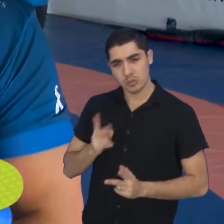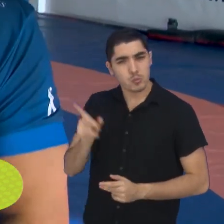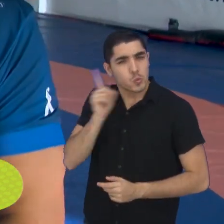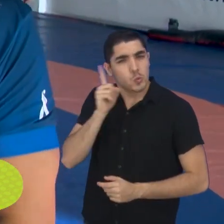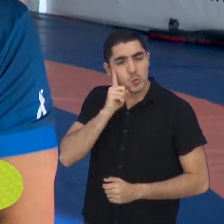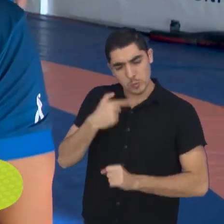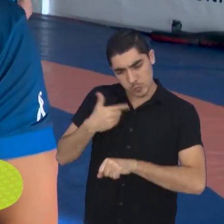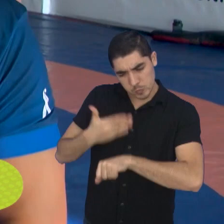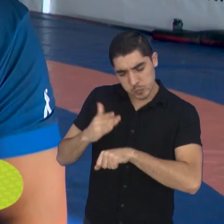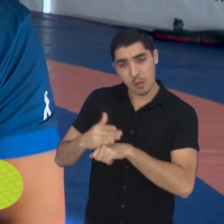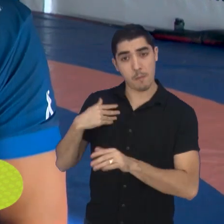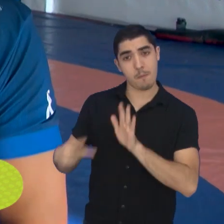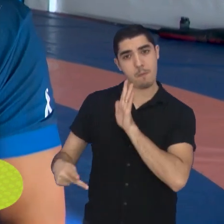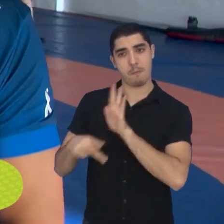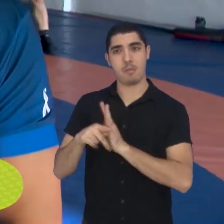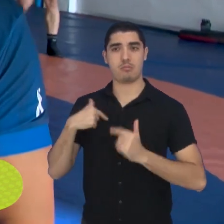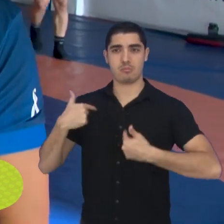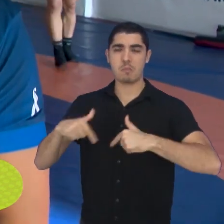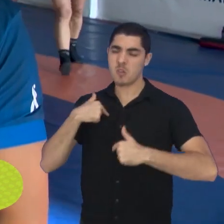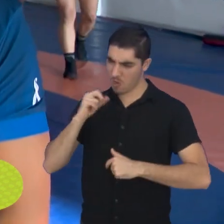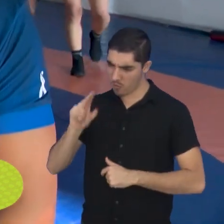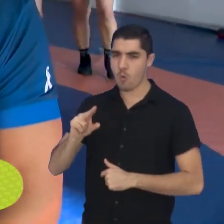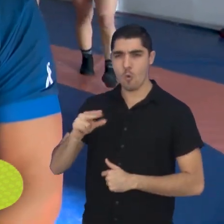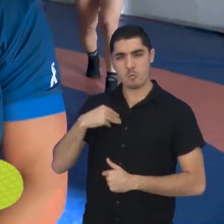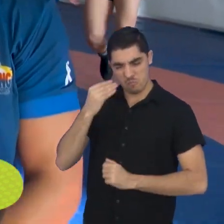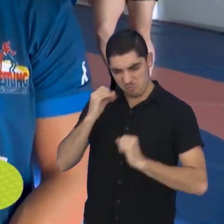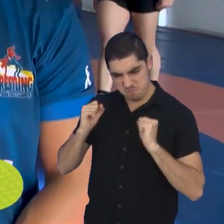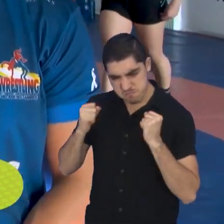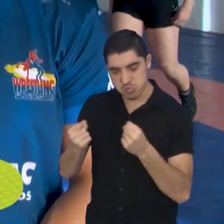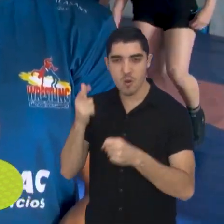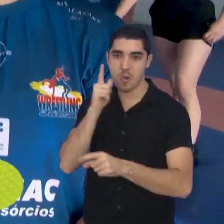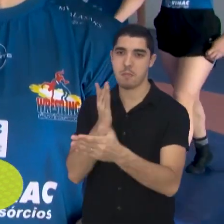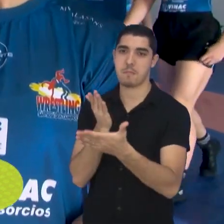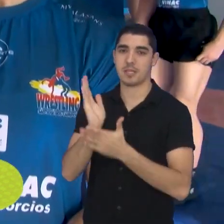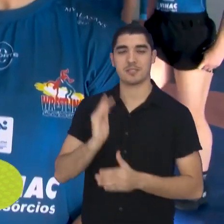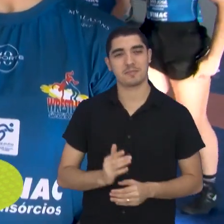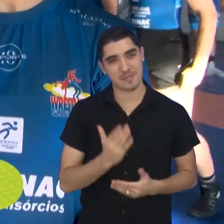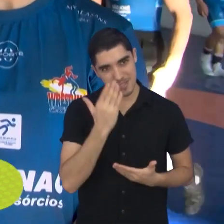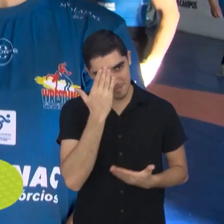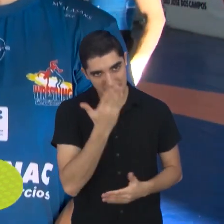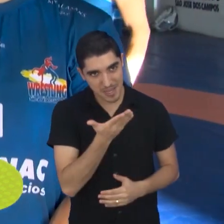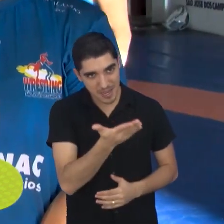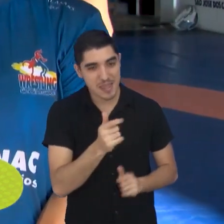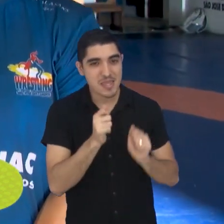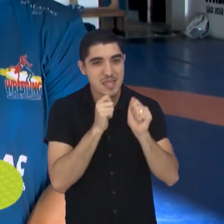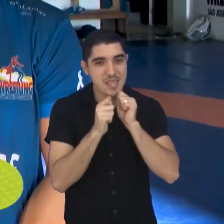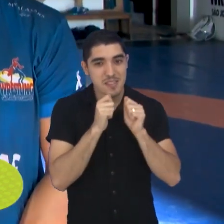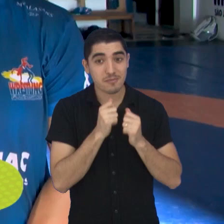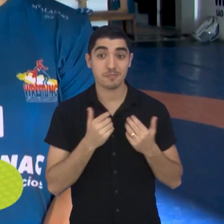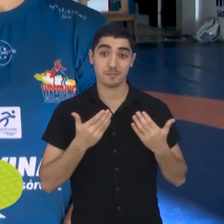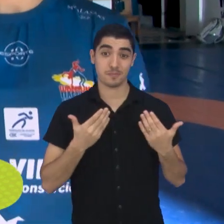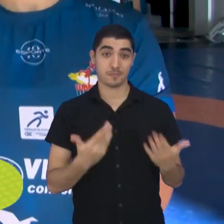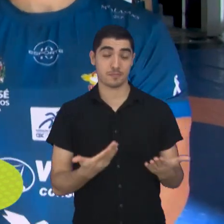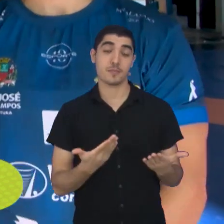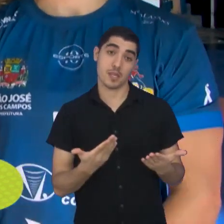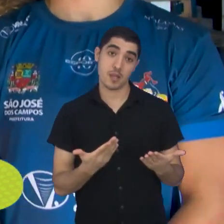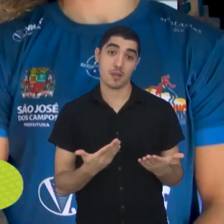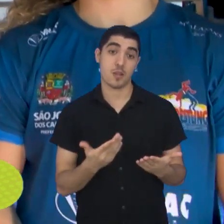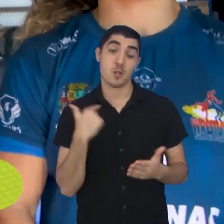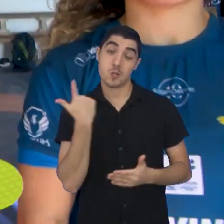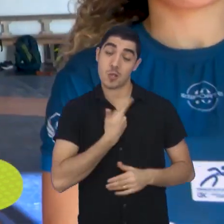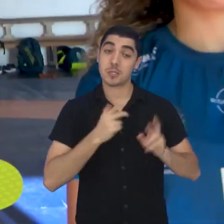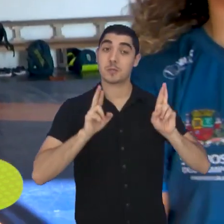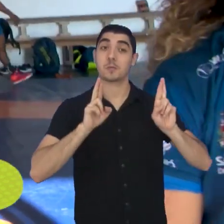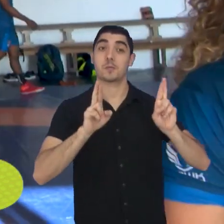dia, no meu trabalho, e vou com tudo aí para buscar essa vaga pra gente. Obrigado, Laís, pela entrevista. Então, é isso. A gente vai torcer